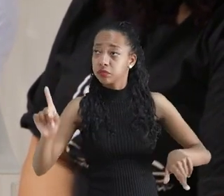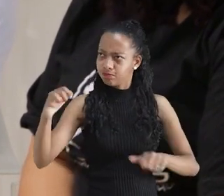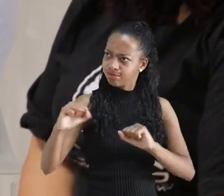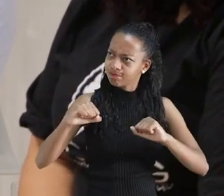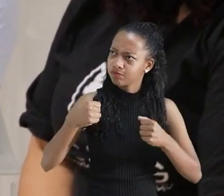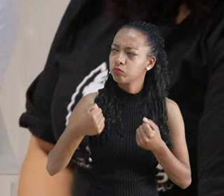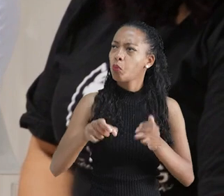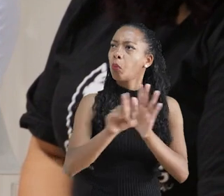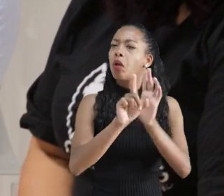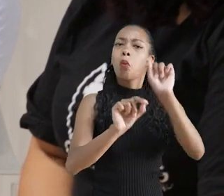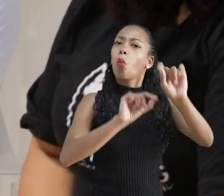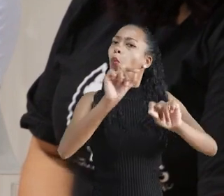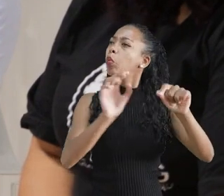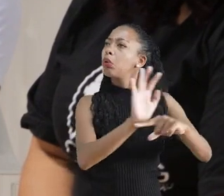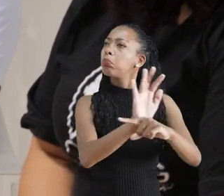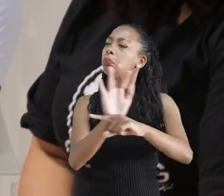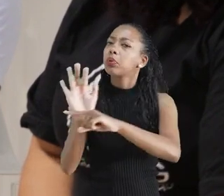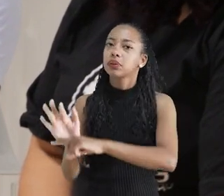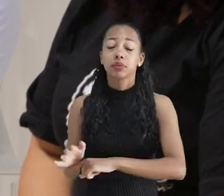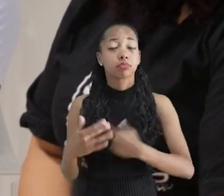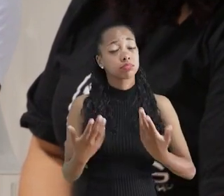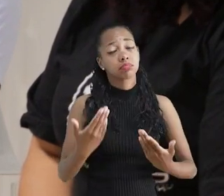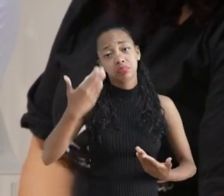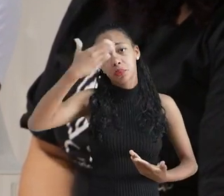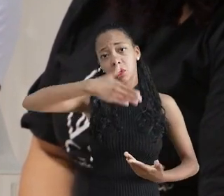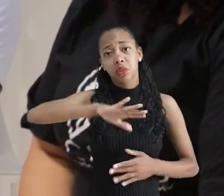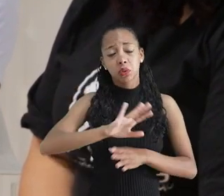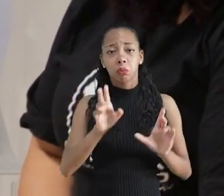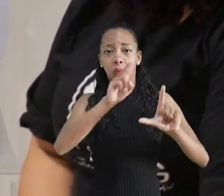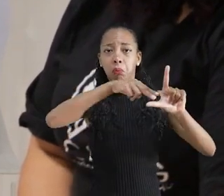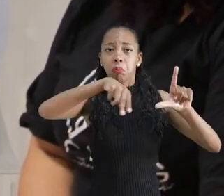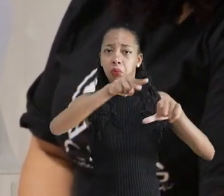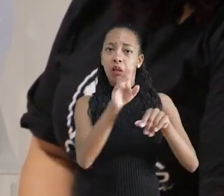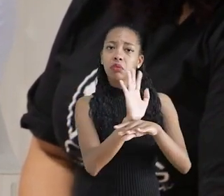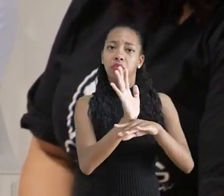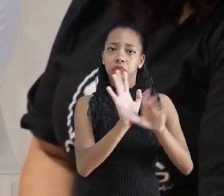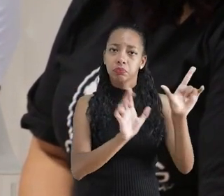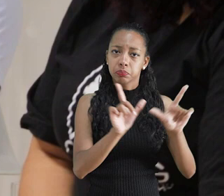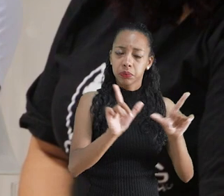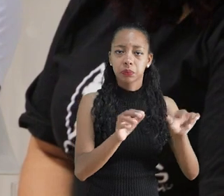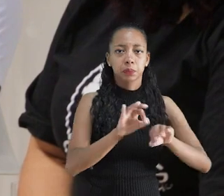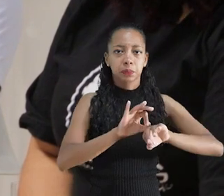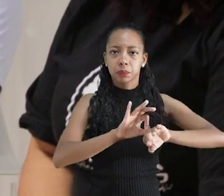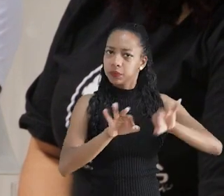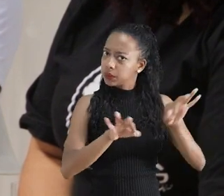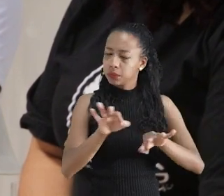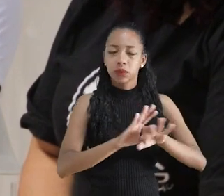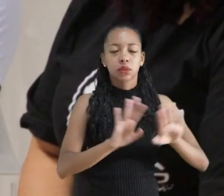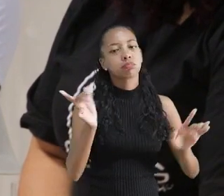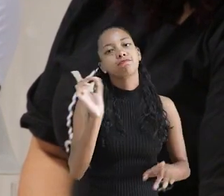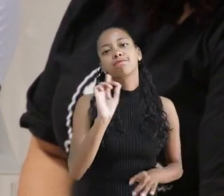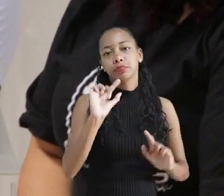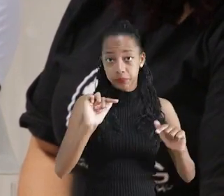outros movimentos sociais também então isso também veio fortalecer o nosso trabalho em outras áreas e de outras formas a gente trabalha nessa reivindicação no